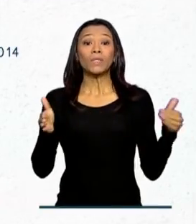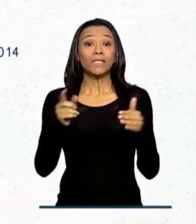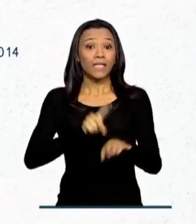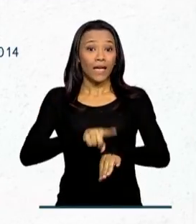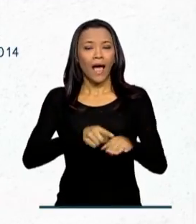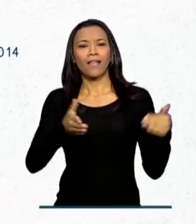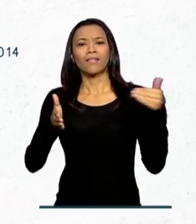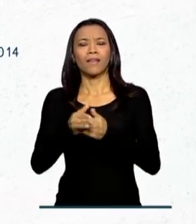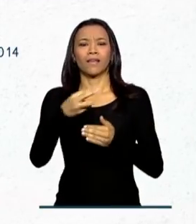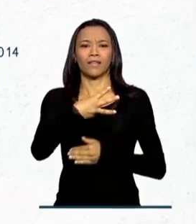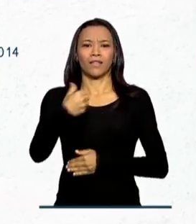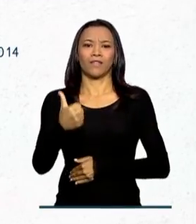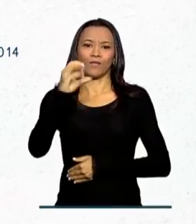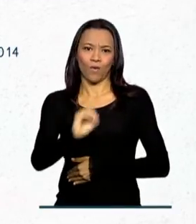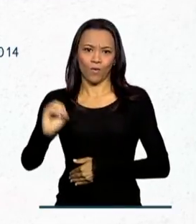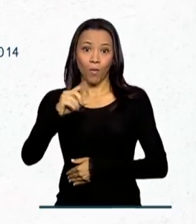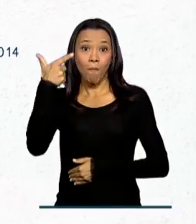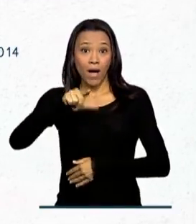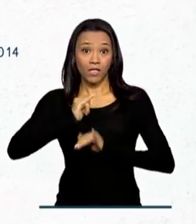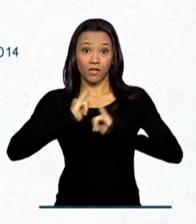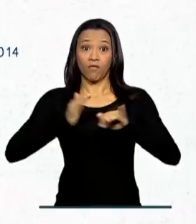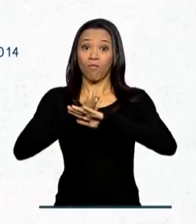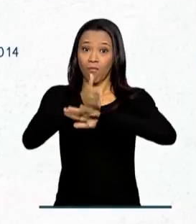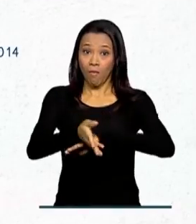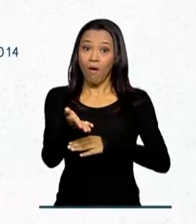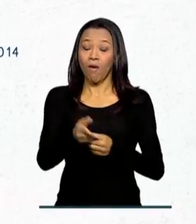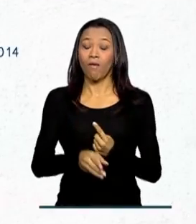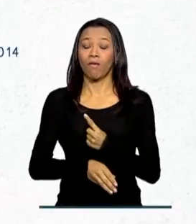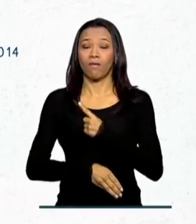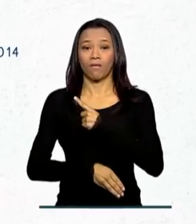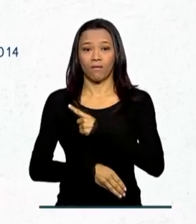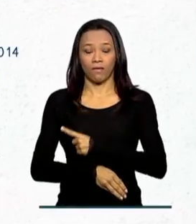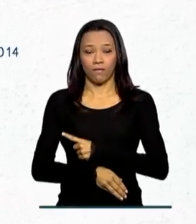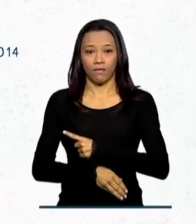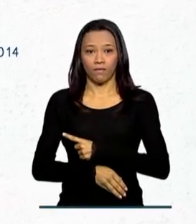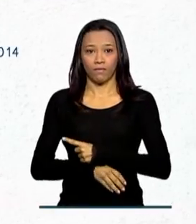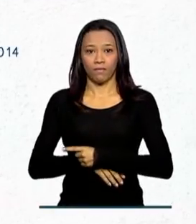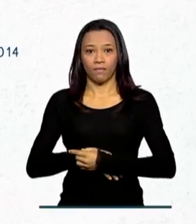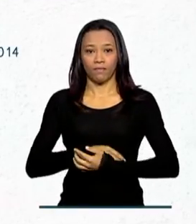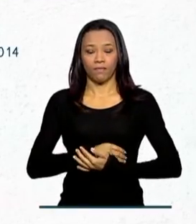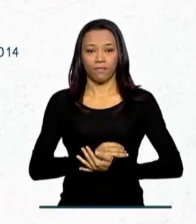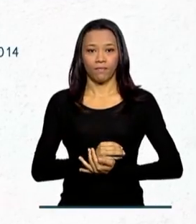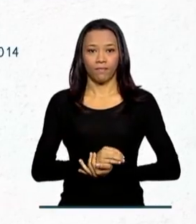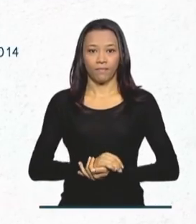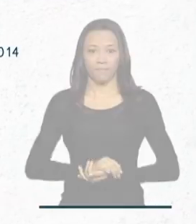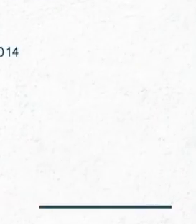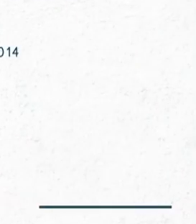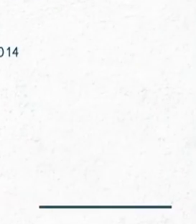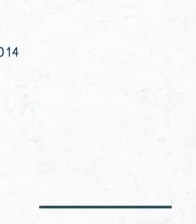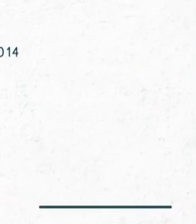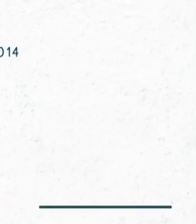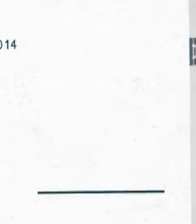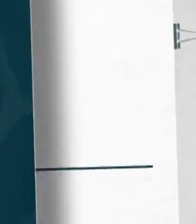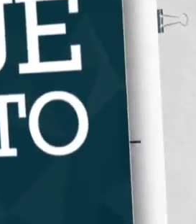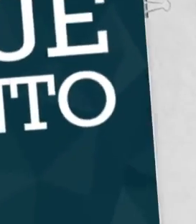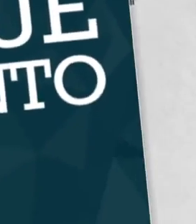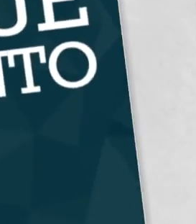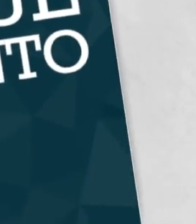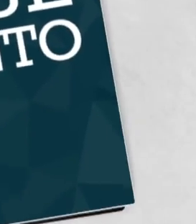de outubro. Outras informações em mda.gov.br.